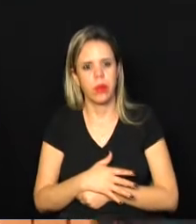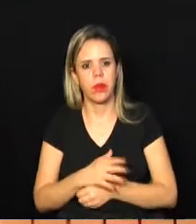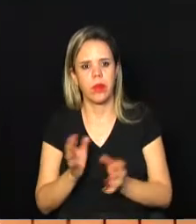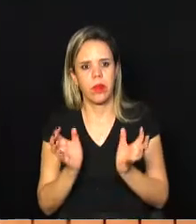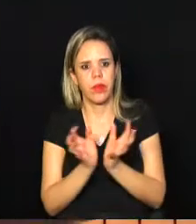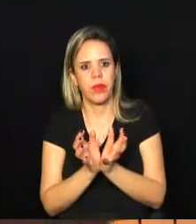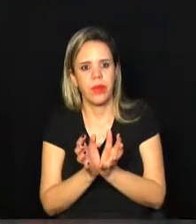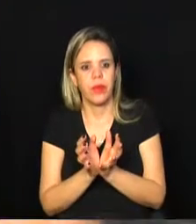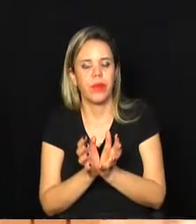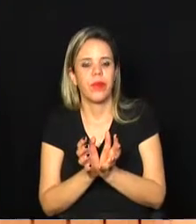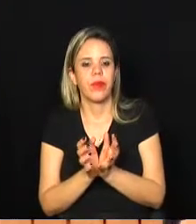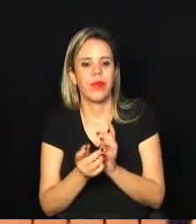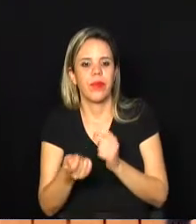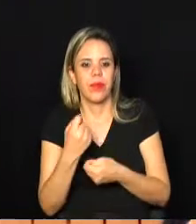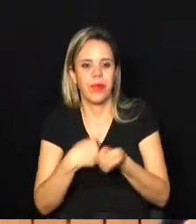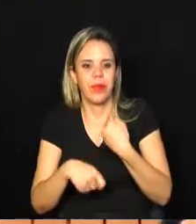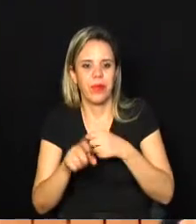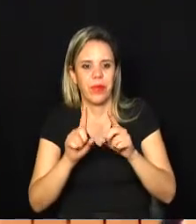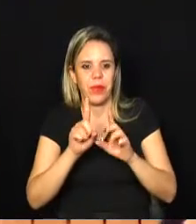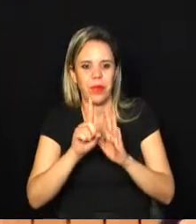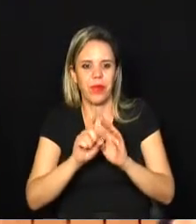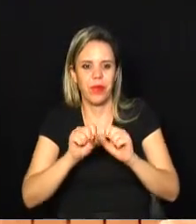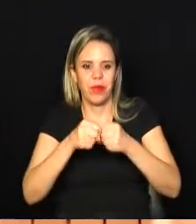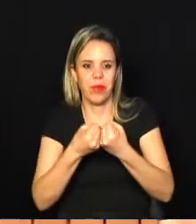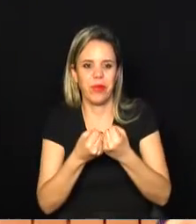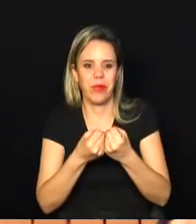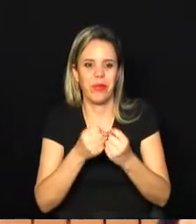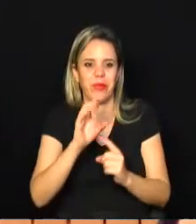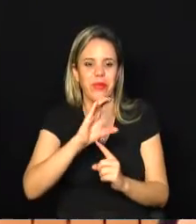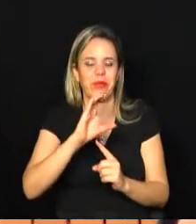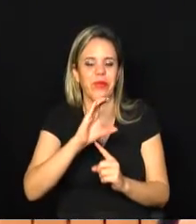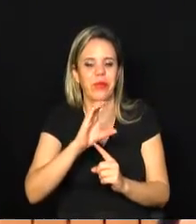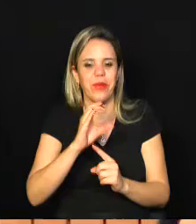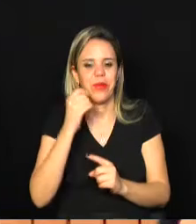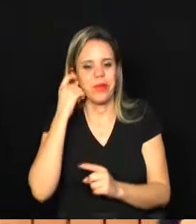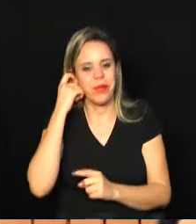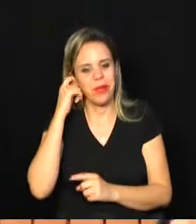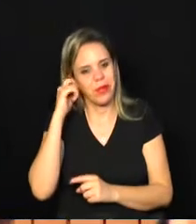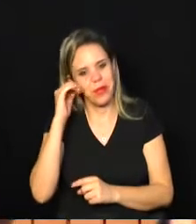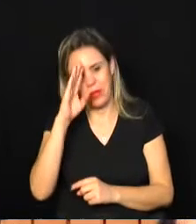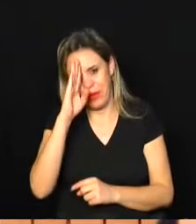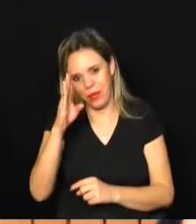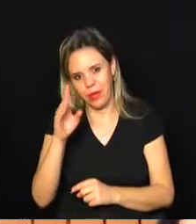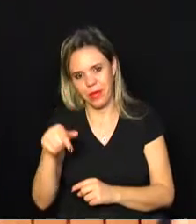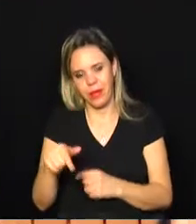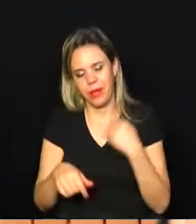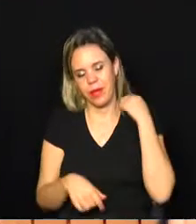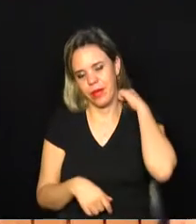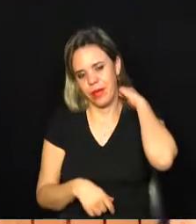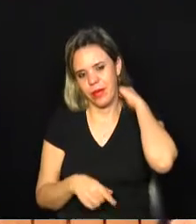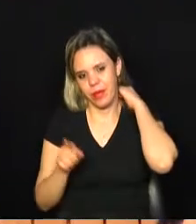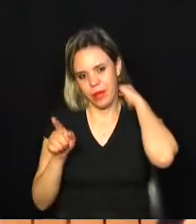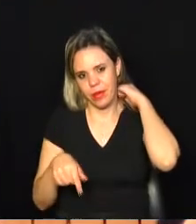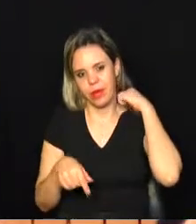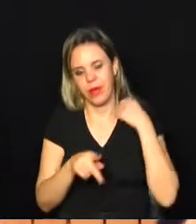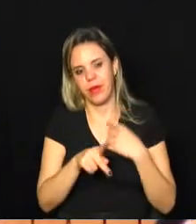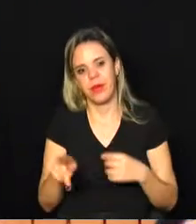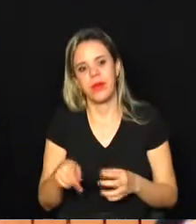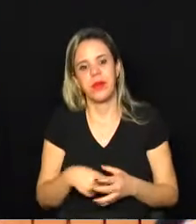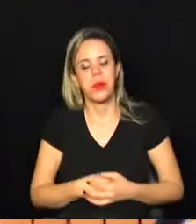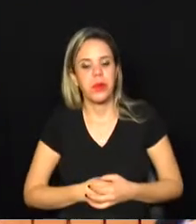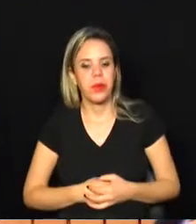comissão de Economia defesa dos direitos do consumidor e principalmente essa onde vossa excelência